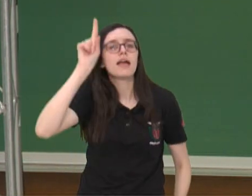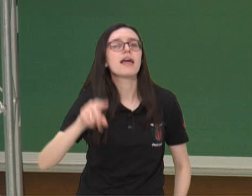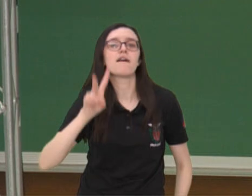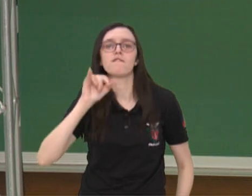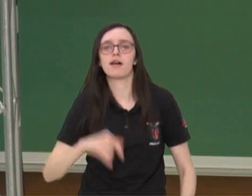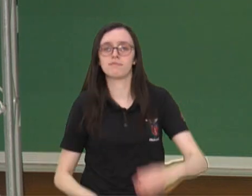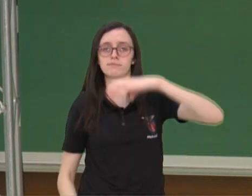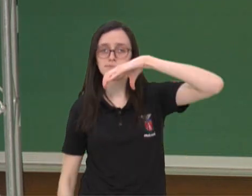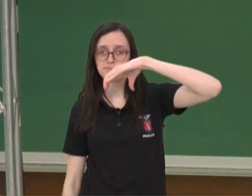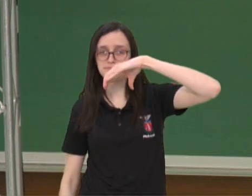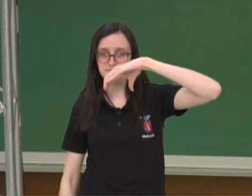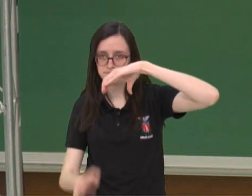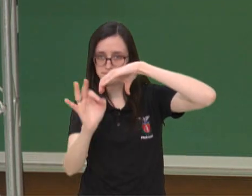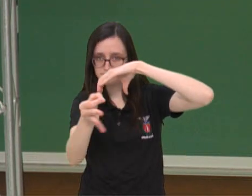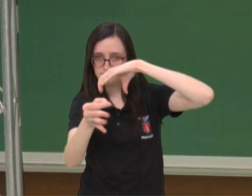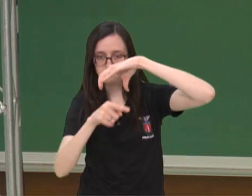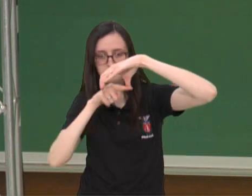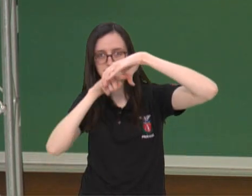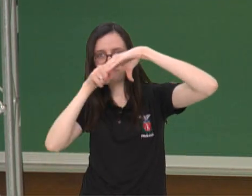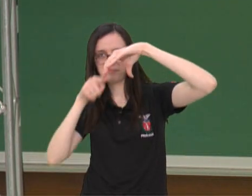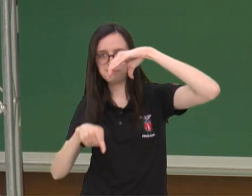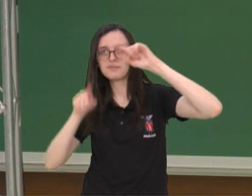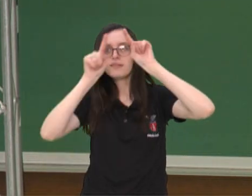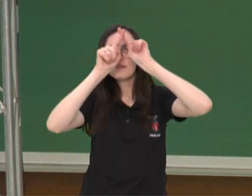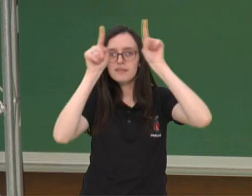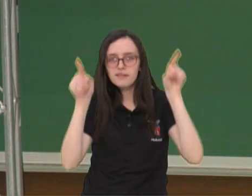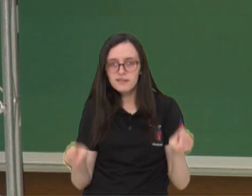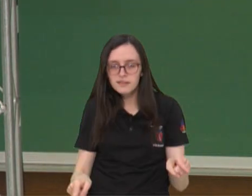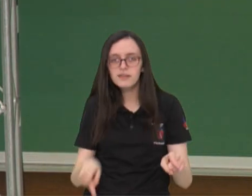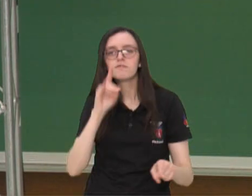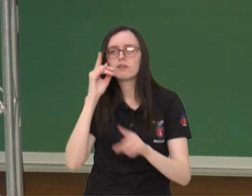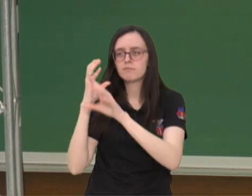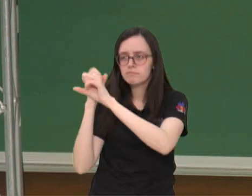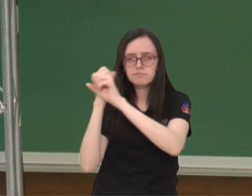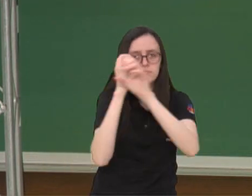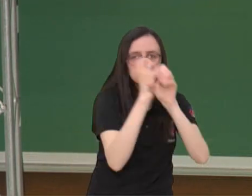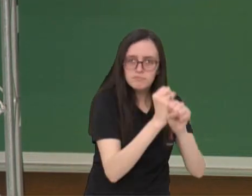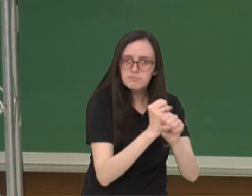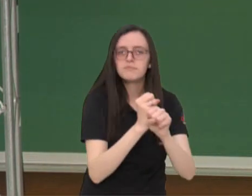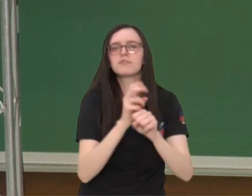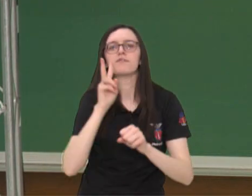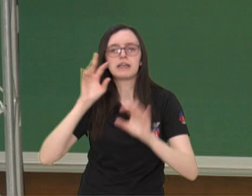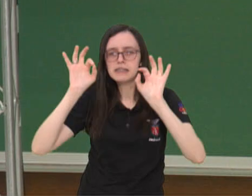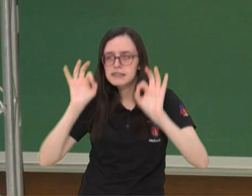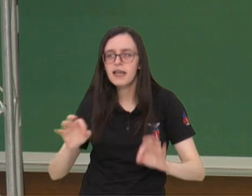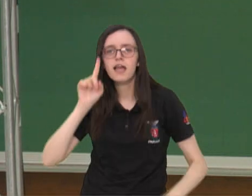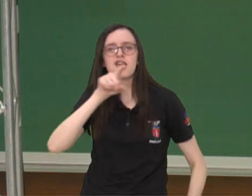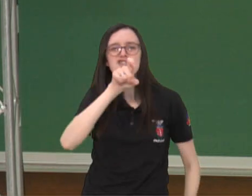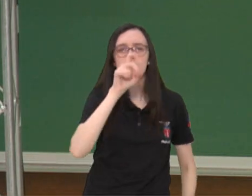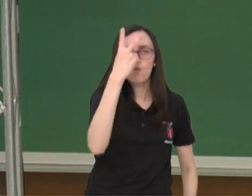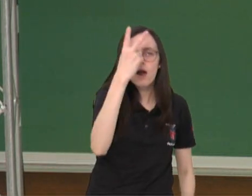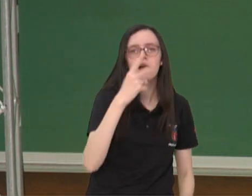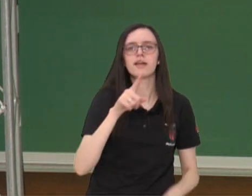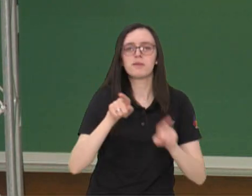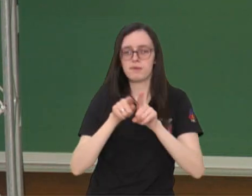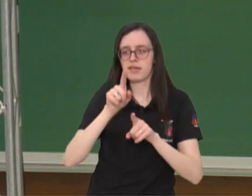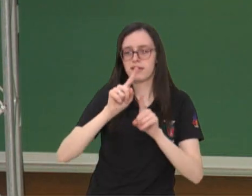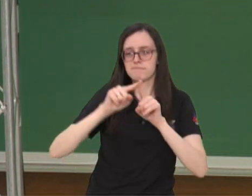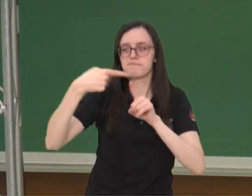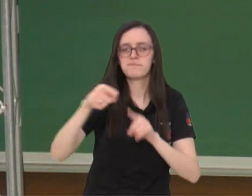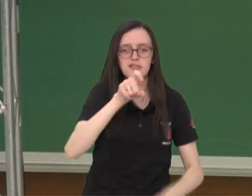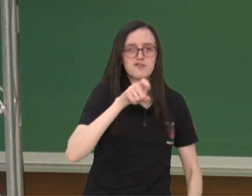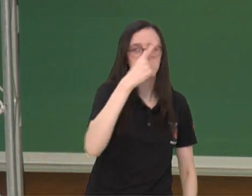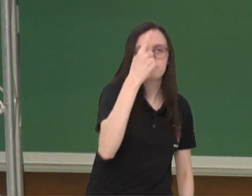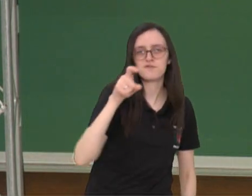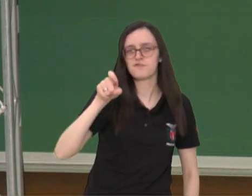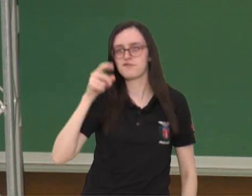voltada para baixo, né? Vai calcular as raízes, o valor, vai observar o ponto de intersecção com o